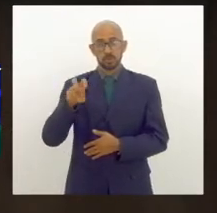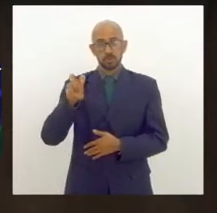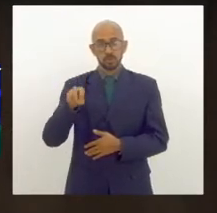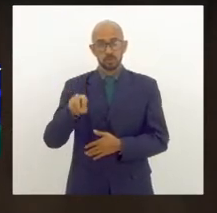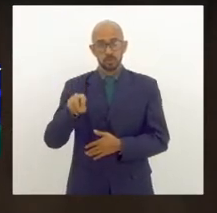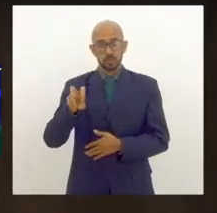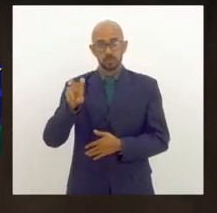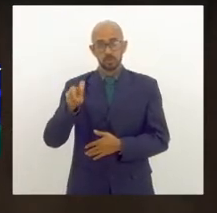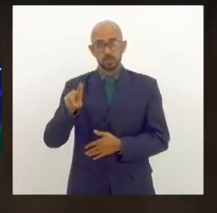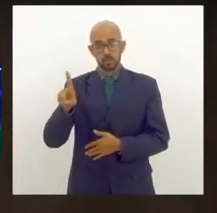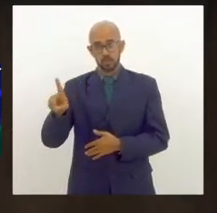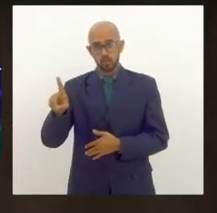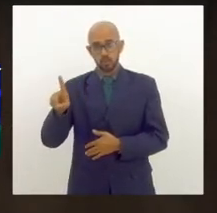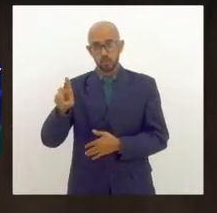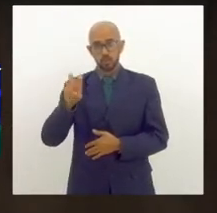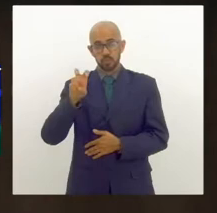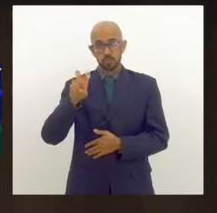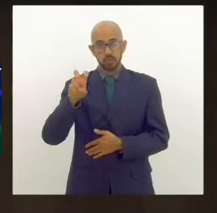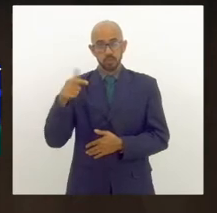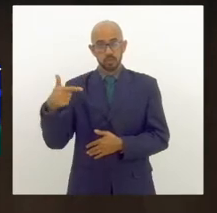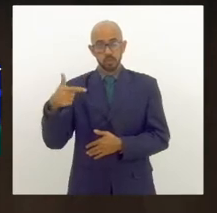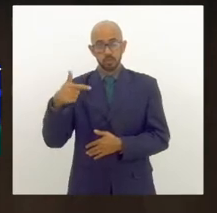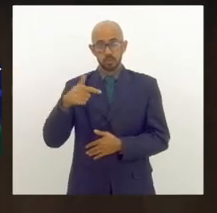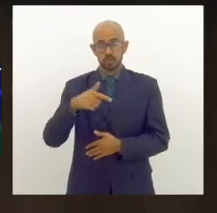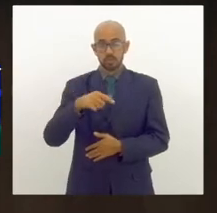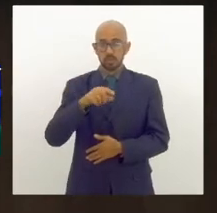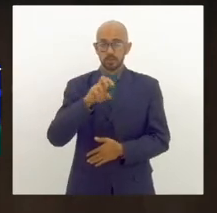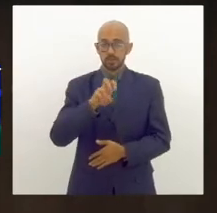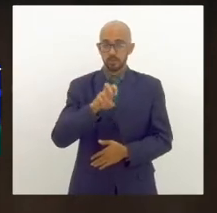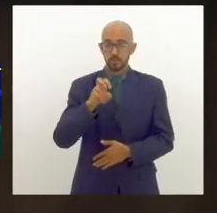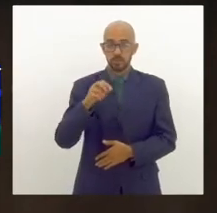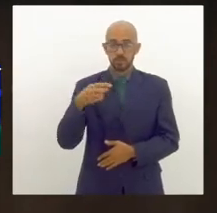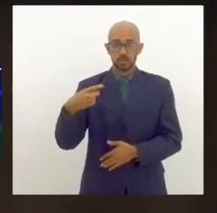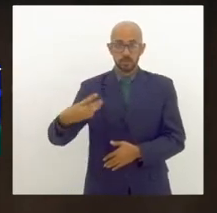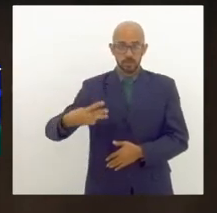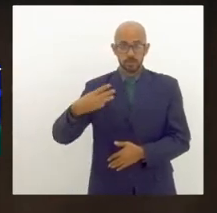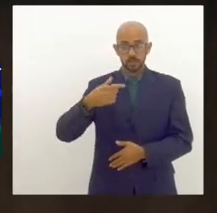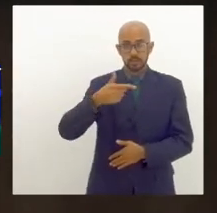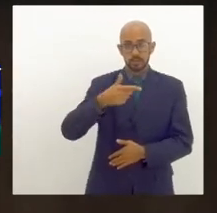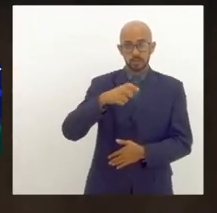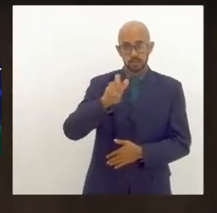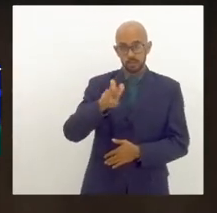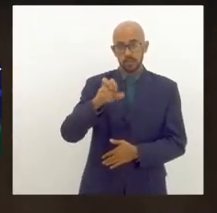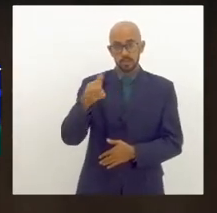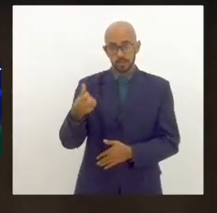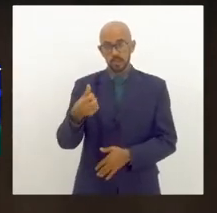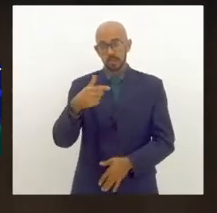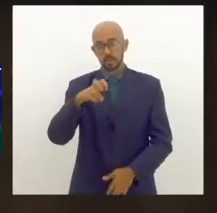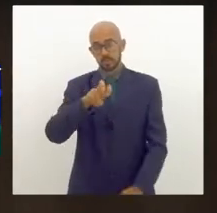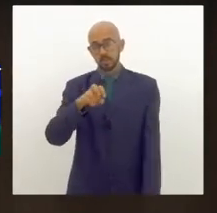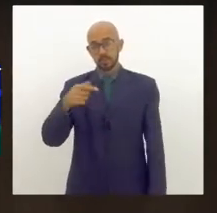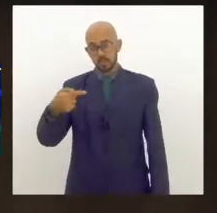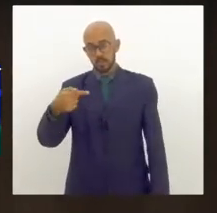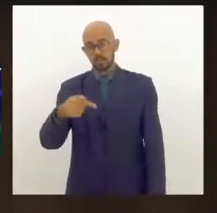47, 50, 51, 52, 53, 56 e 57.